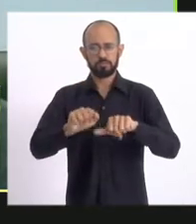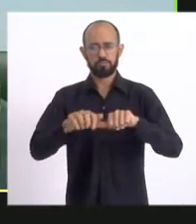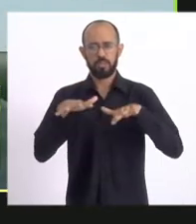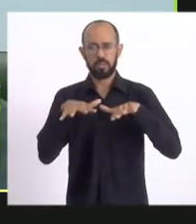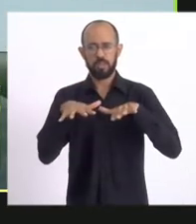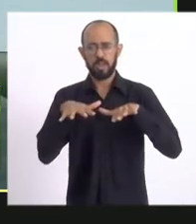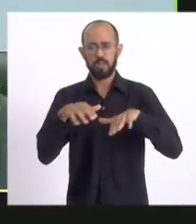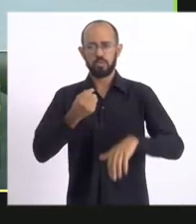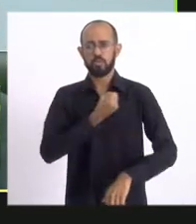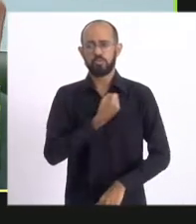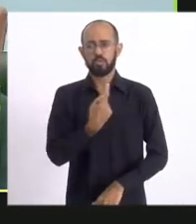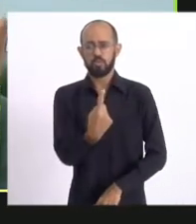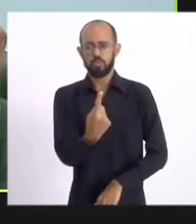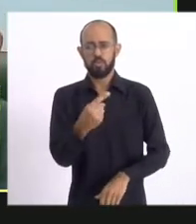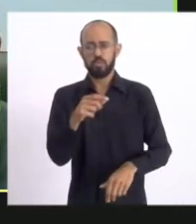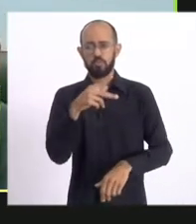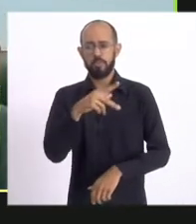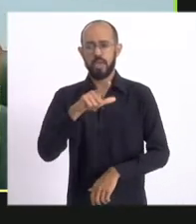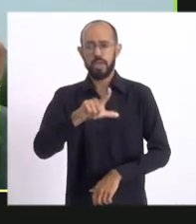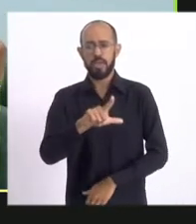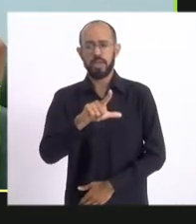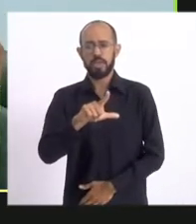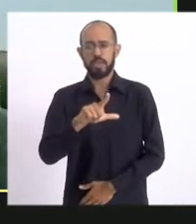Emendas de plenário, projeto de lei